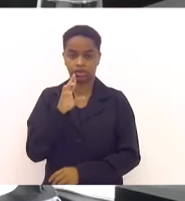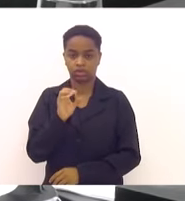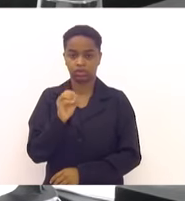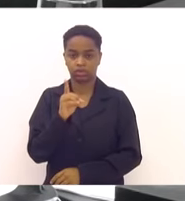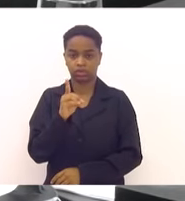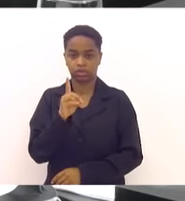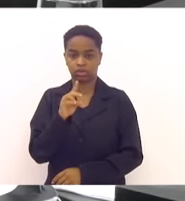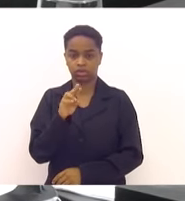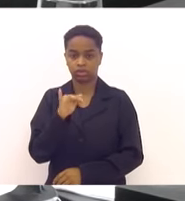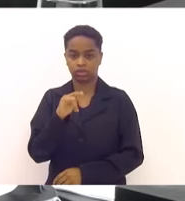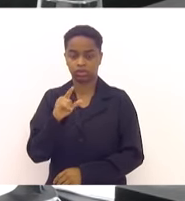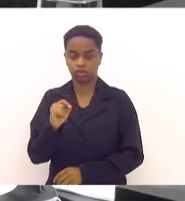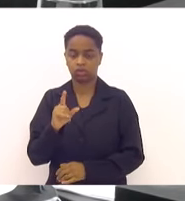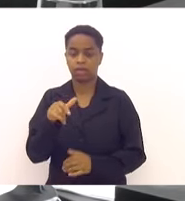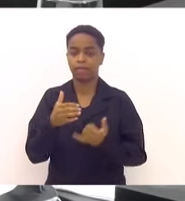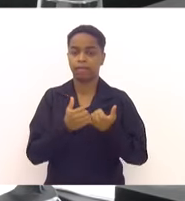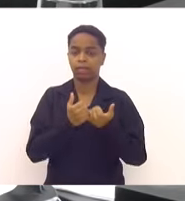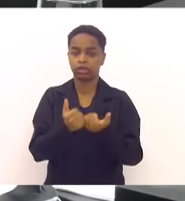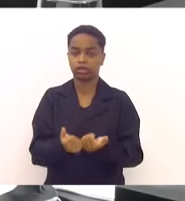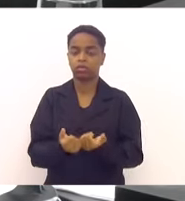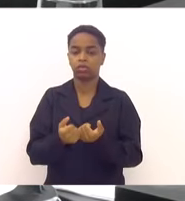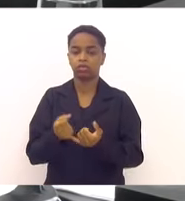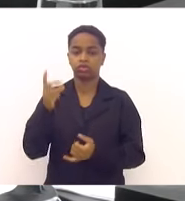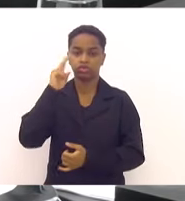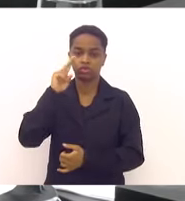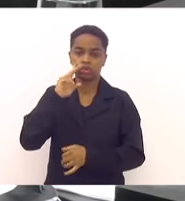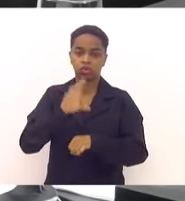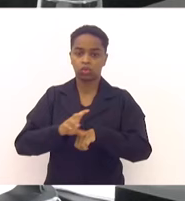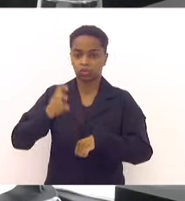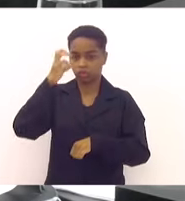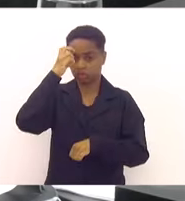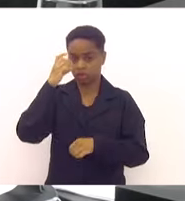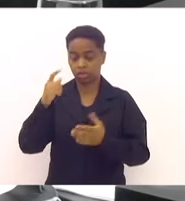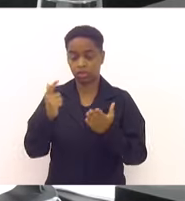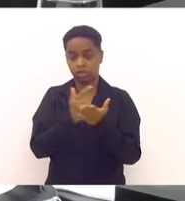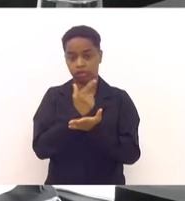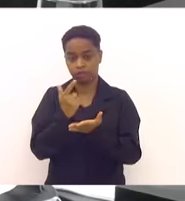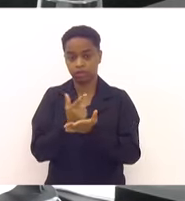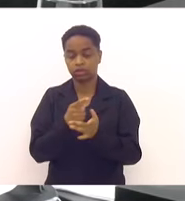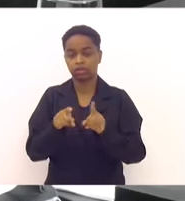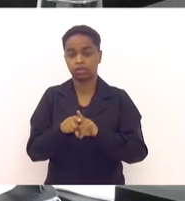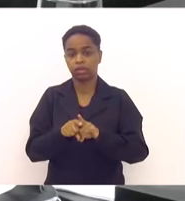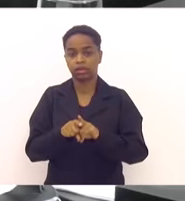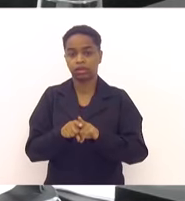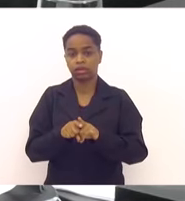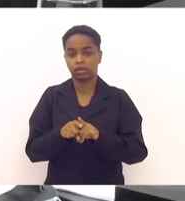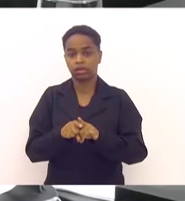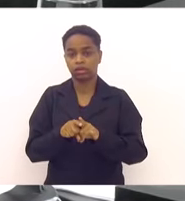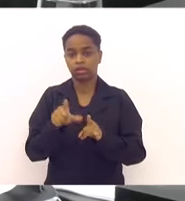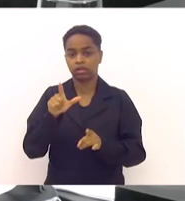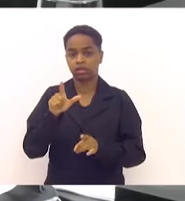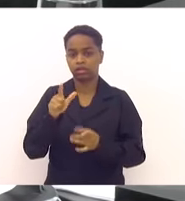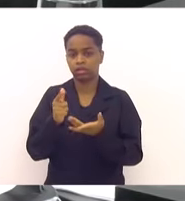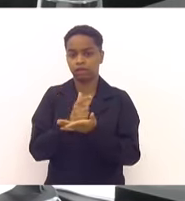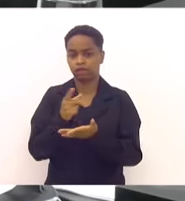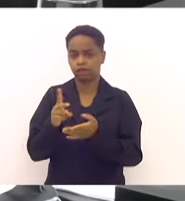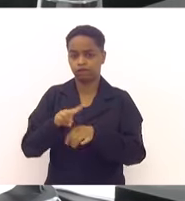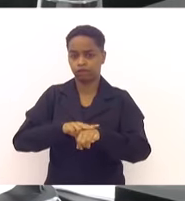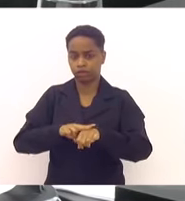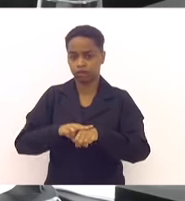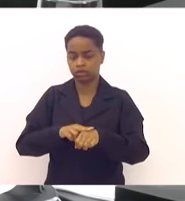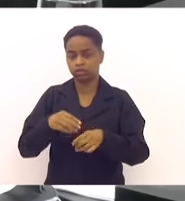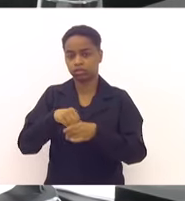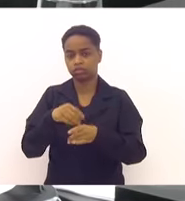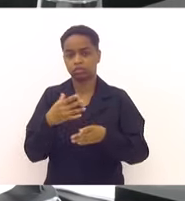que declara como patrimônio histórico e cultural do Estado do Rio de Janeiro a livraria e papelaria ao Livro Verde, situada no município